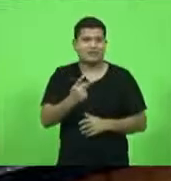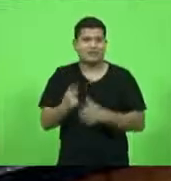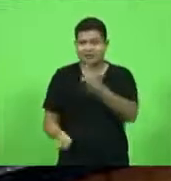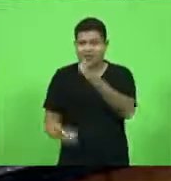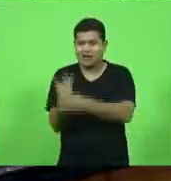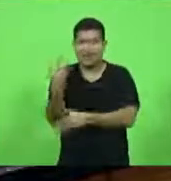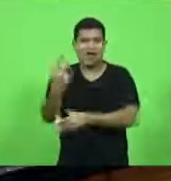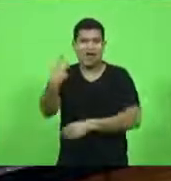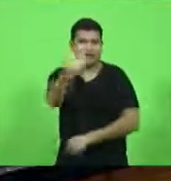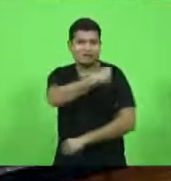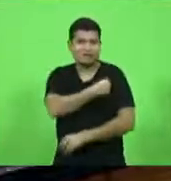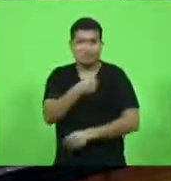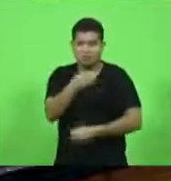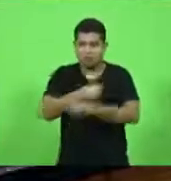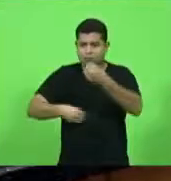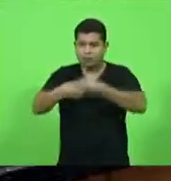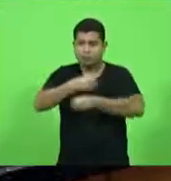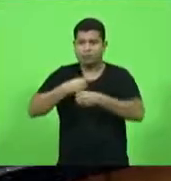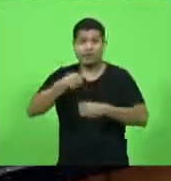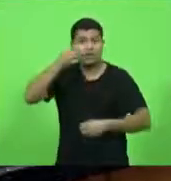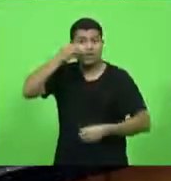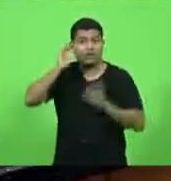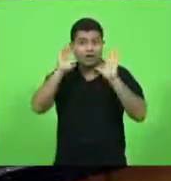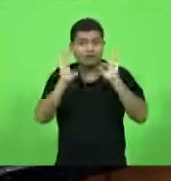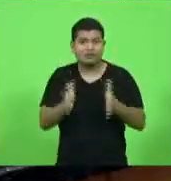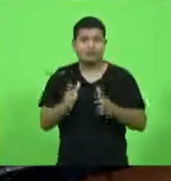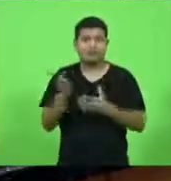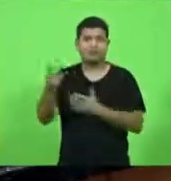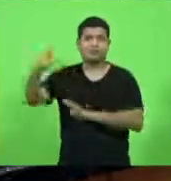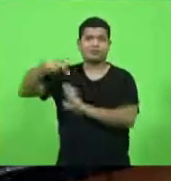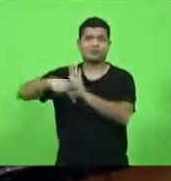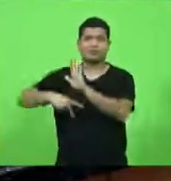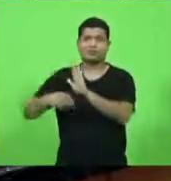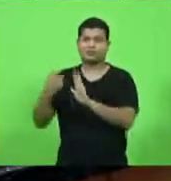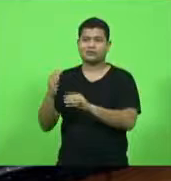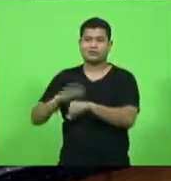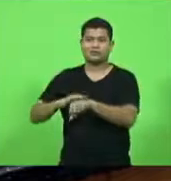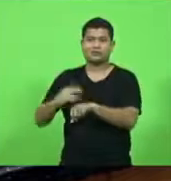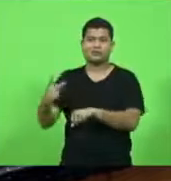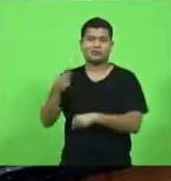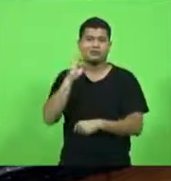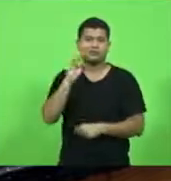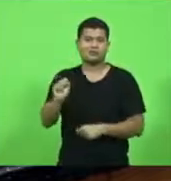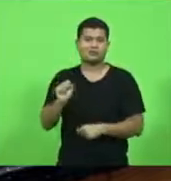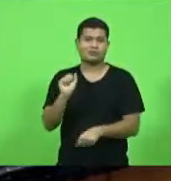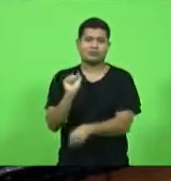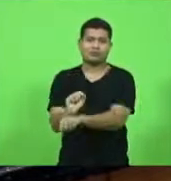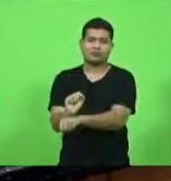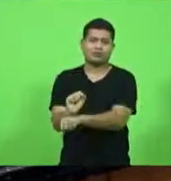desenvolveram, testaram, e o projeto do deputado ali, do deputado Bruno, está lá parado.